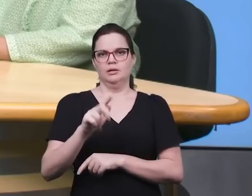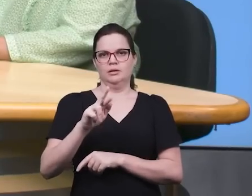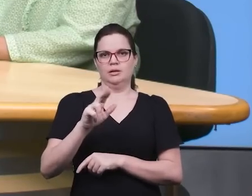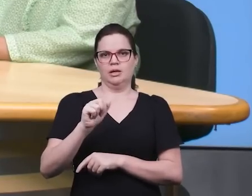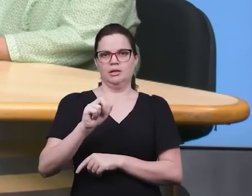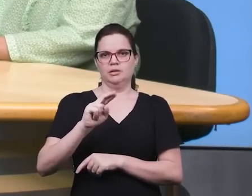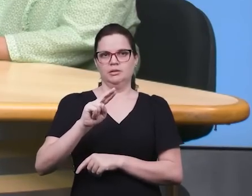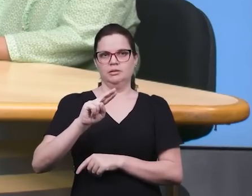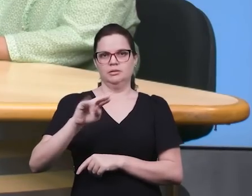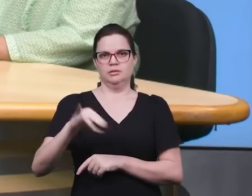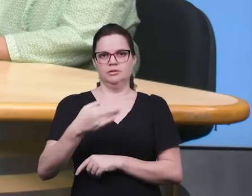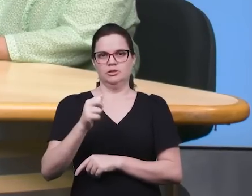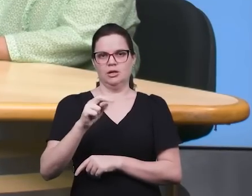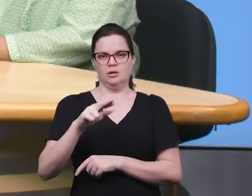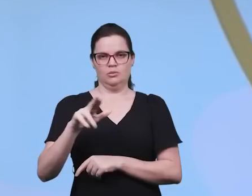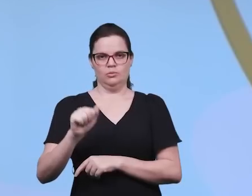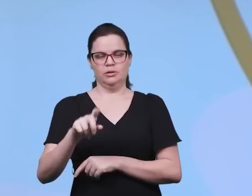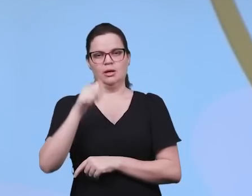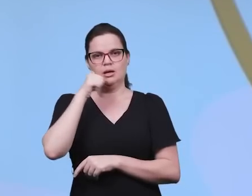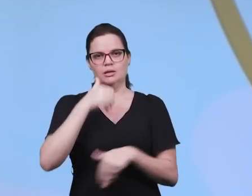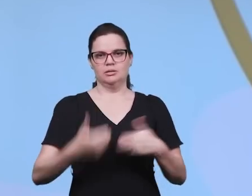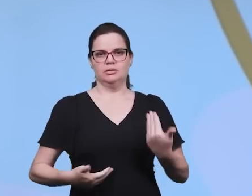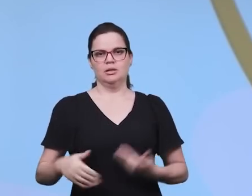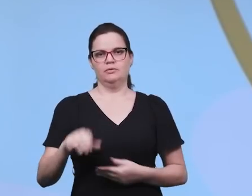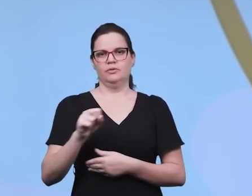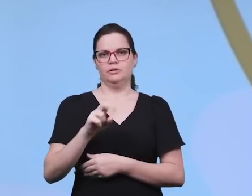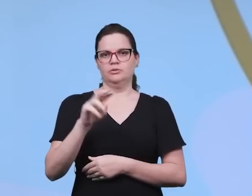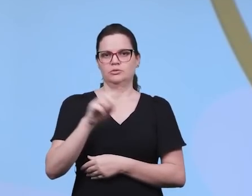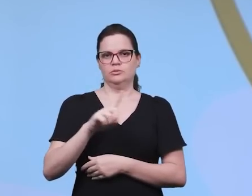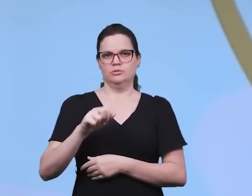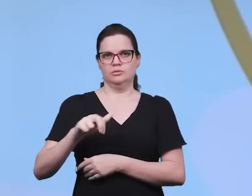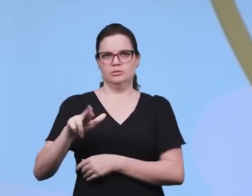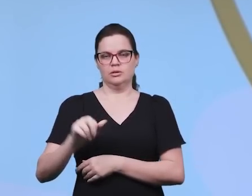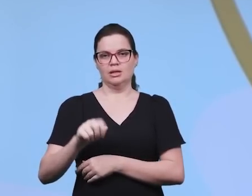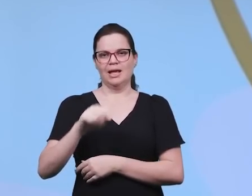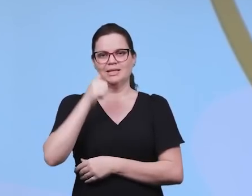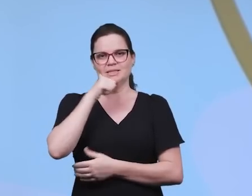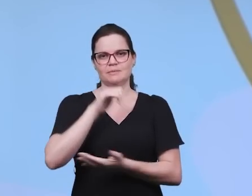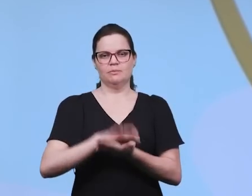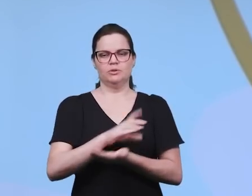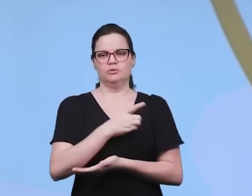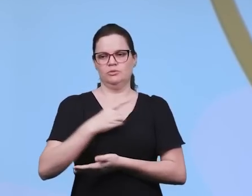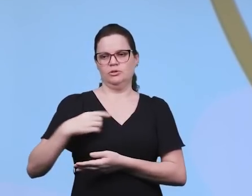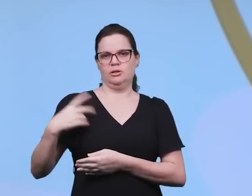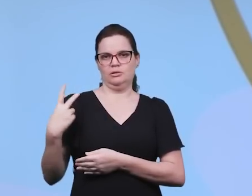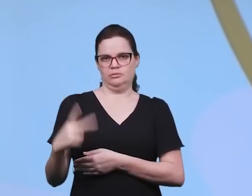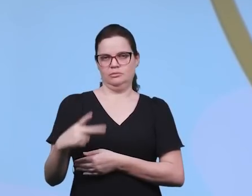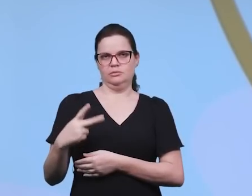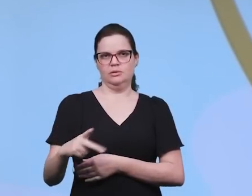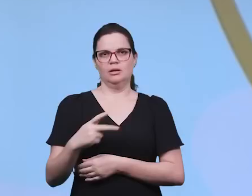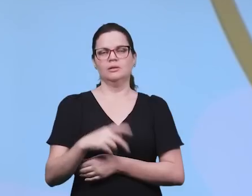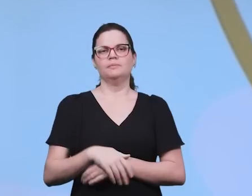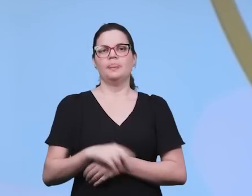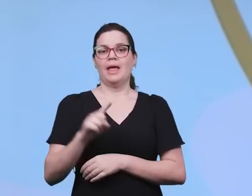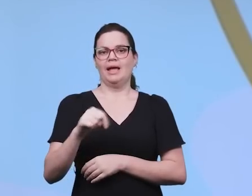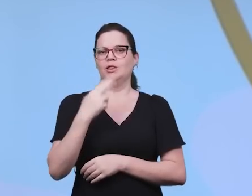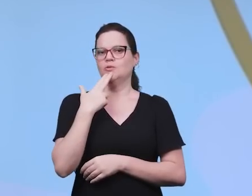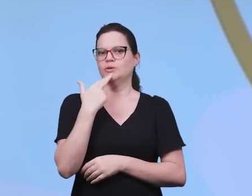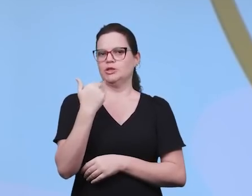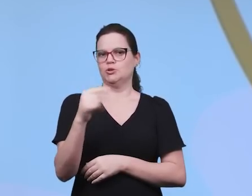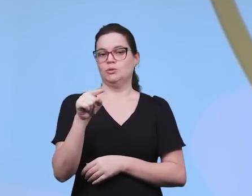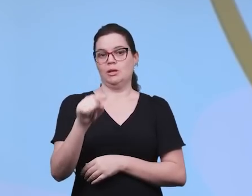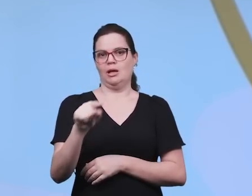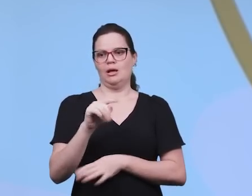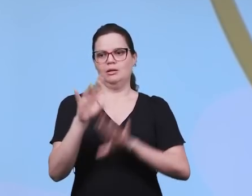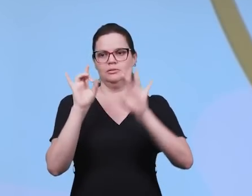Grajaú, uma irmã, que é a Suzana, a irmã, ela é esposa de um diácono, né, um companheiro diácono, que ela é nutricionista,